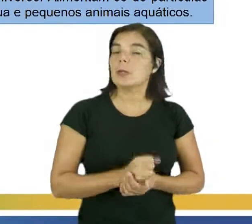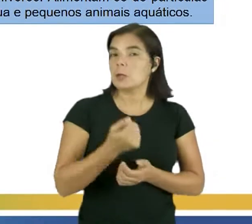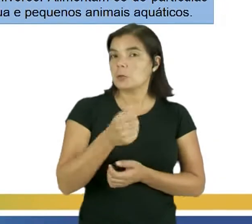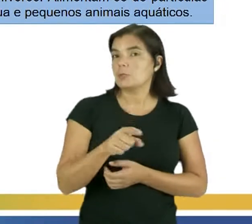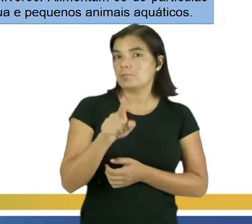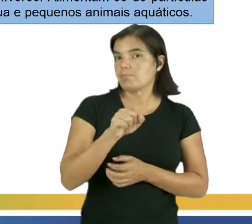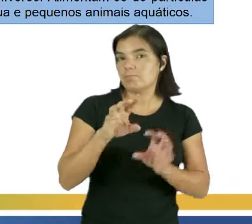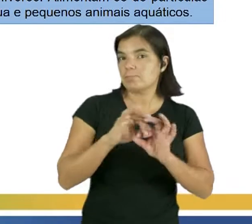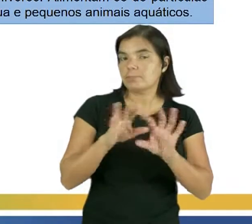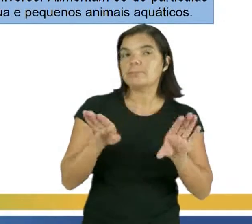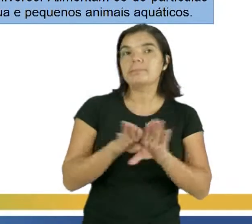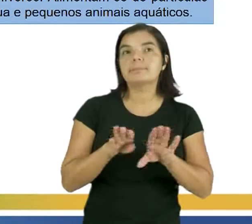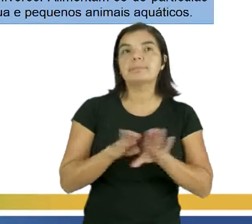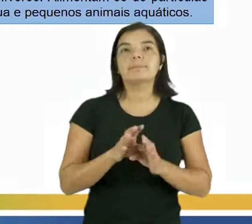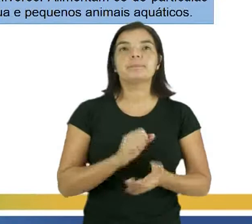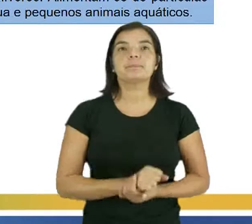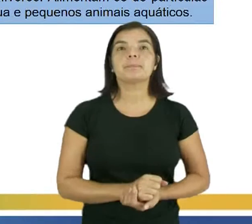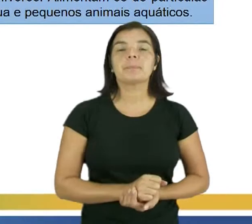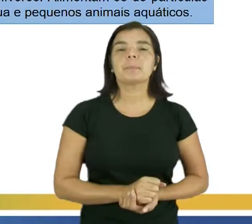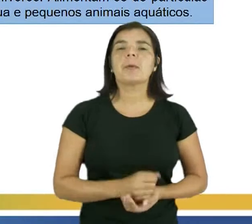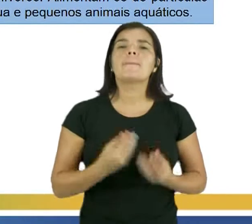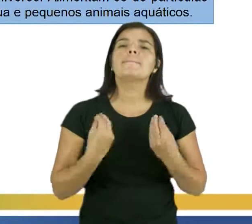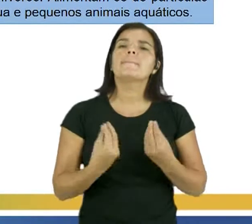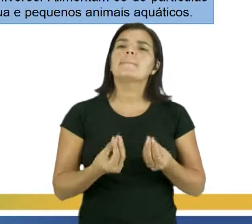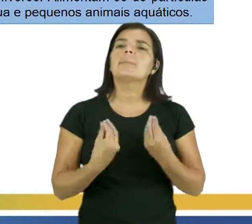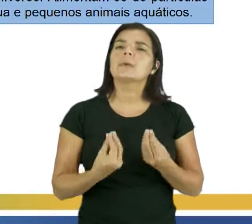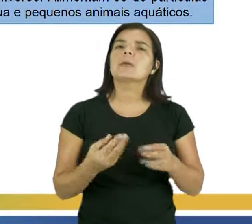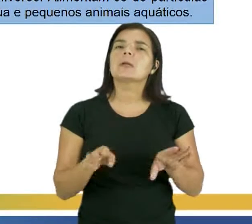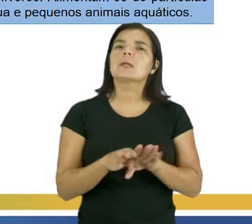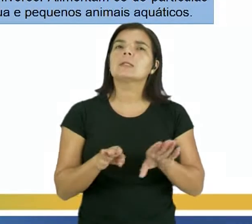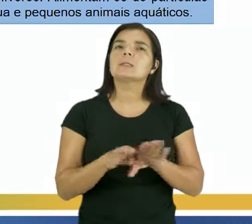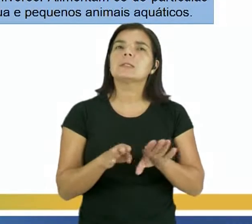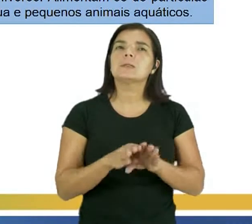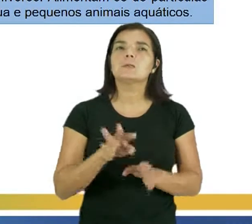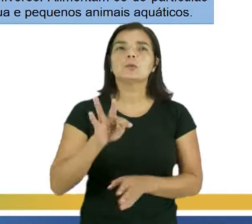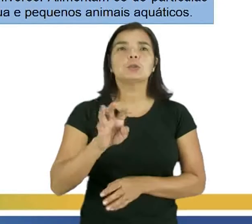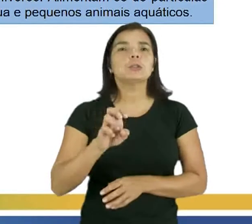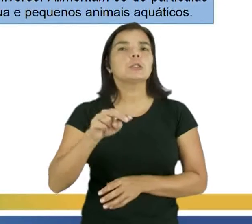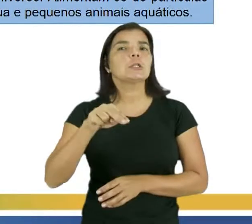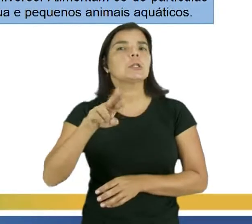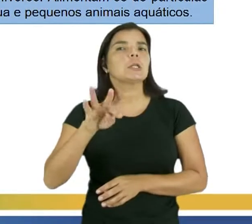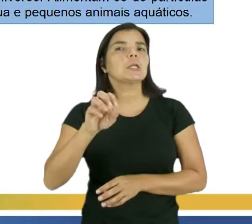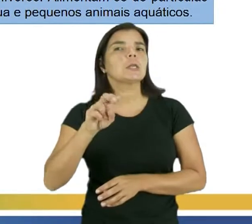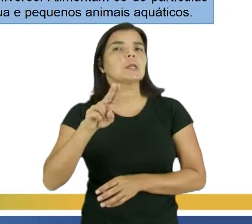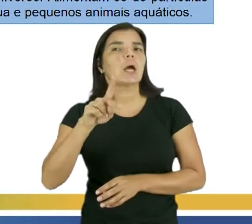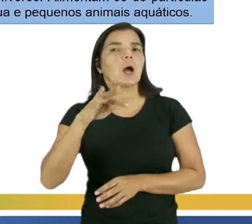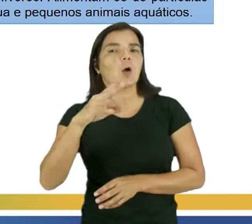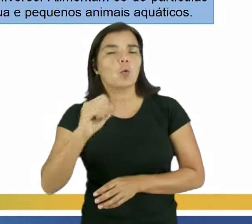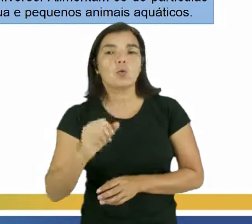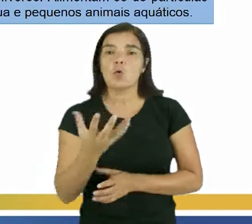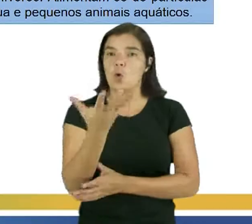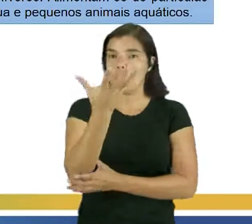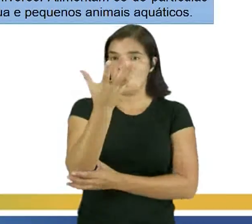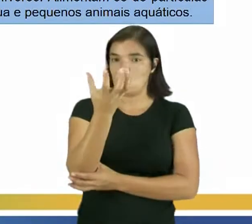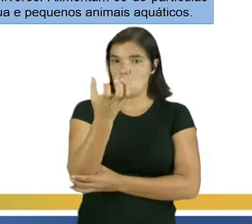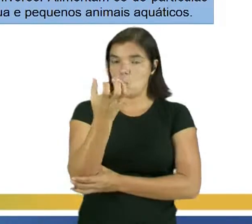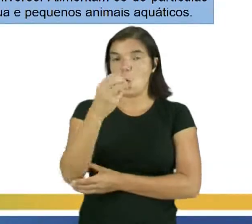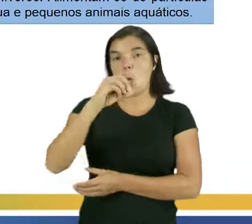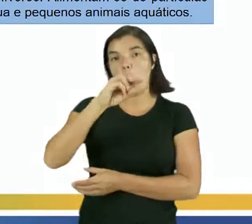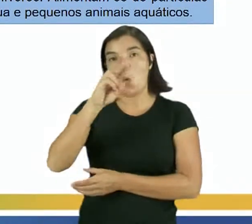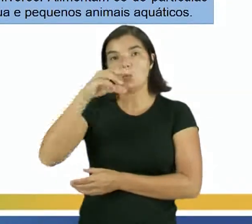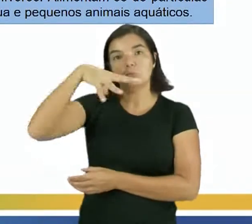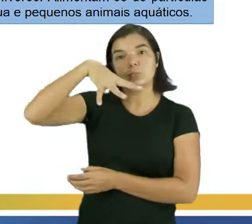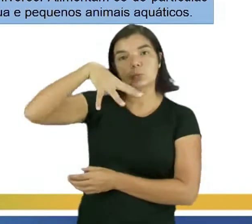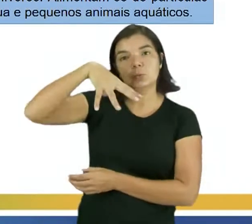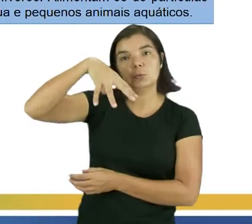vai ser liberado também. Então, para que serve também os tentáculos que eles têm? Ou voltado para cima, né, no caso dos pólipos, ou voltado para